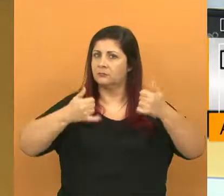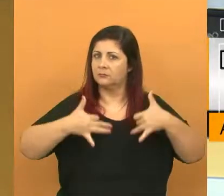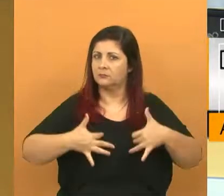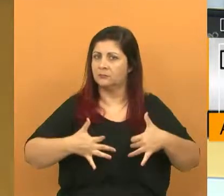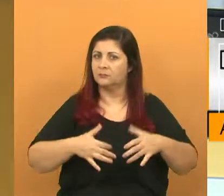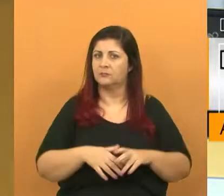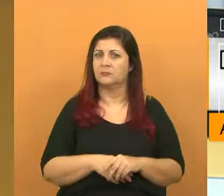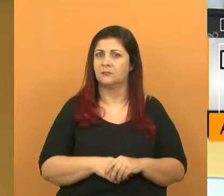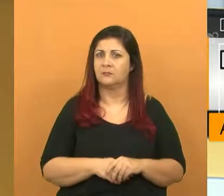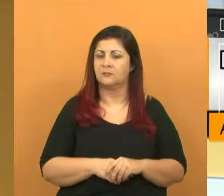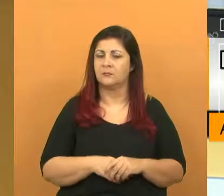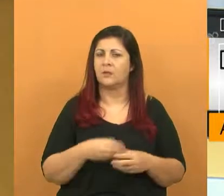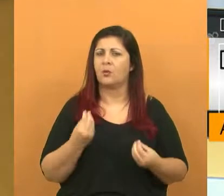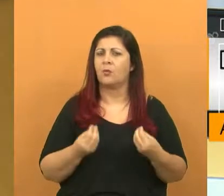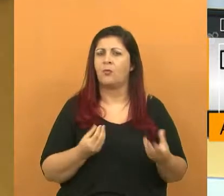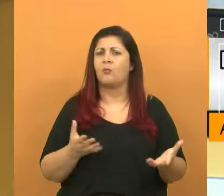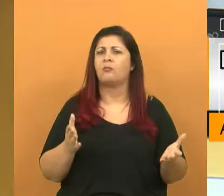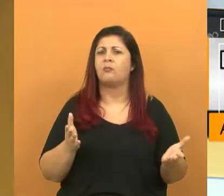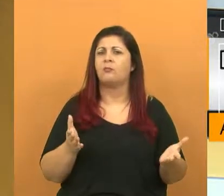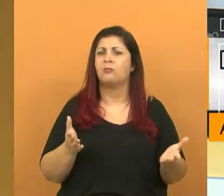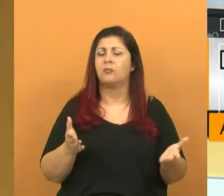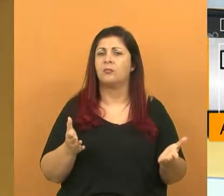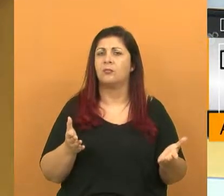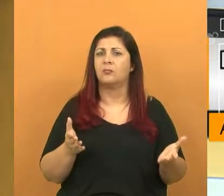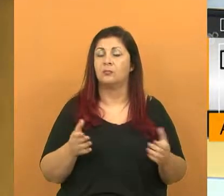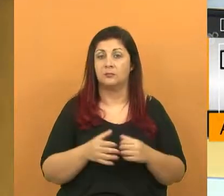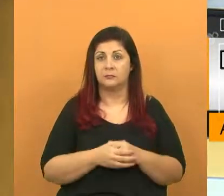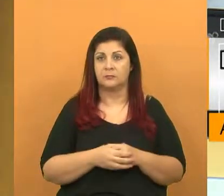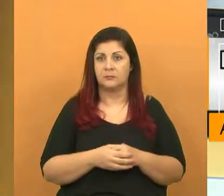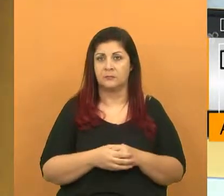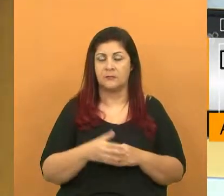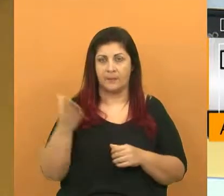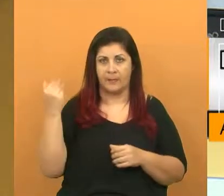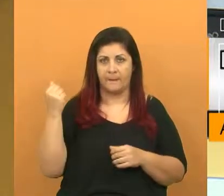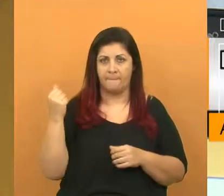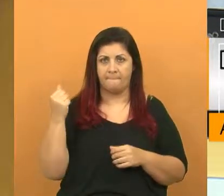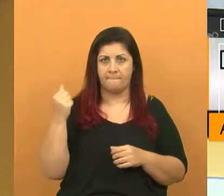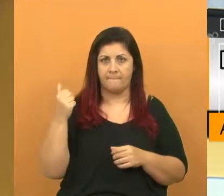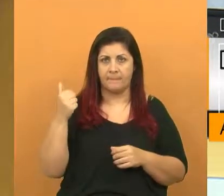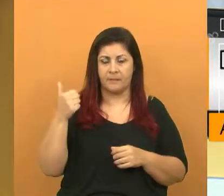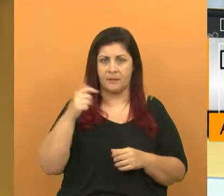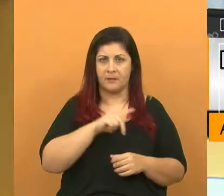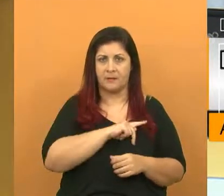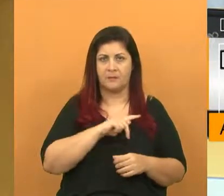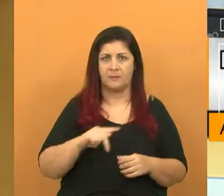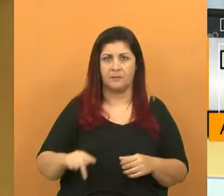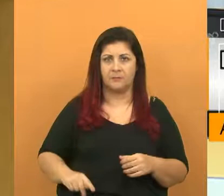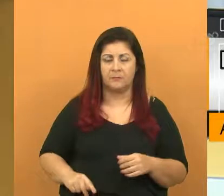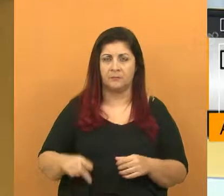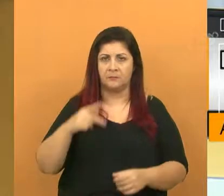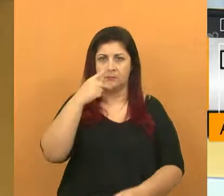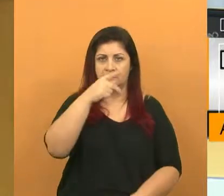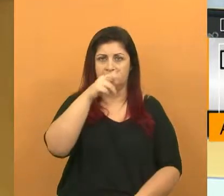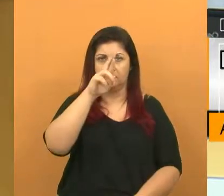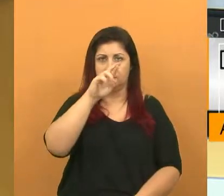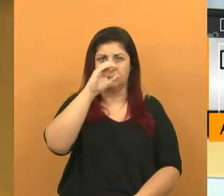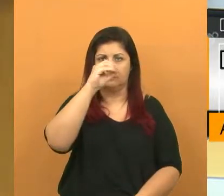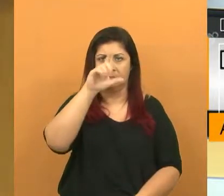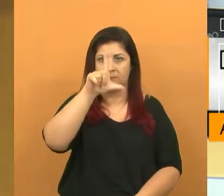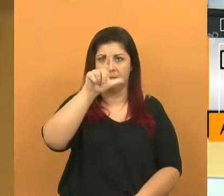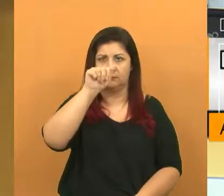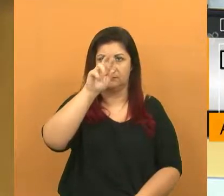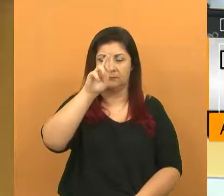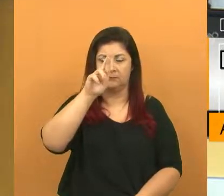que se encontram lagoas hoje na verdade quando fui presidente da prolar lagoa azul era um projeto que estava parado